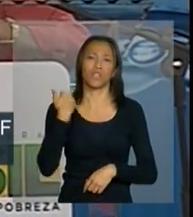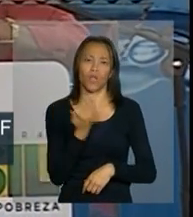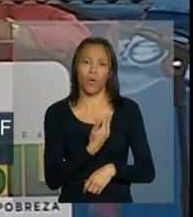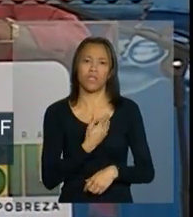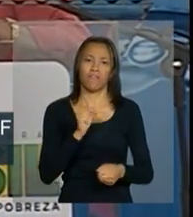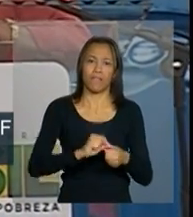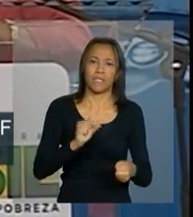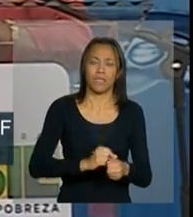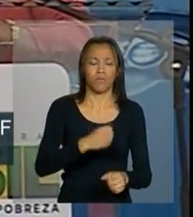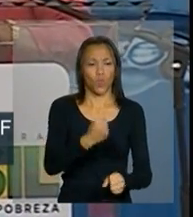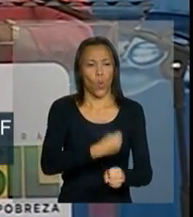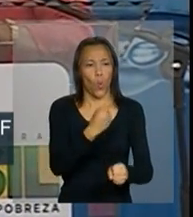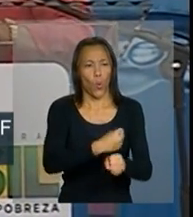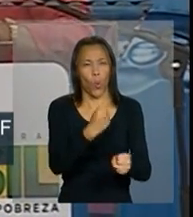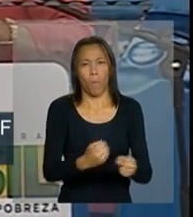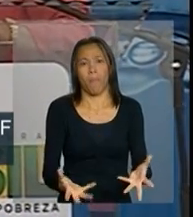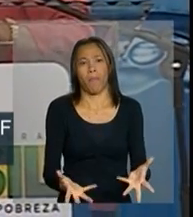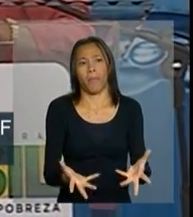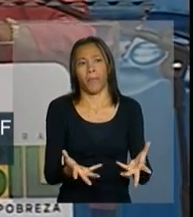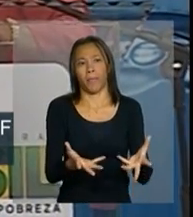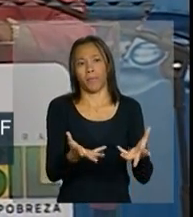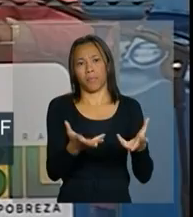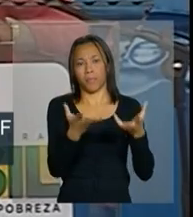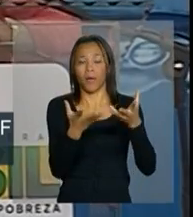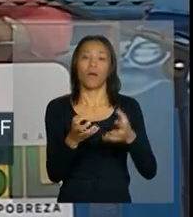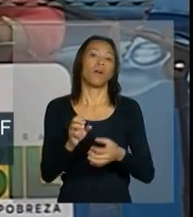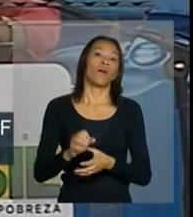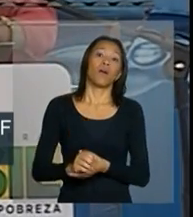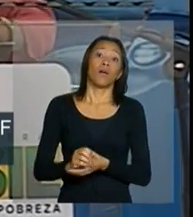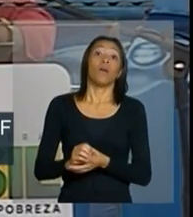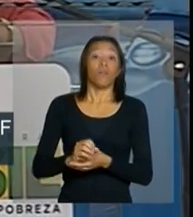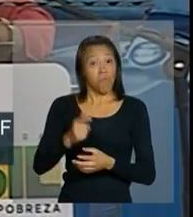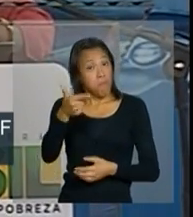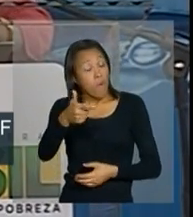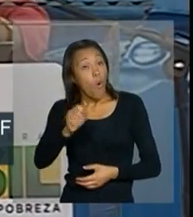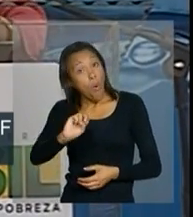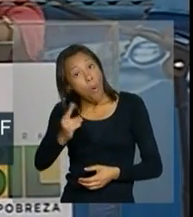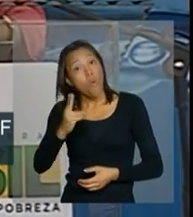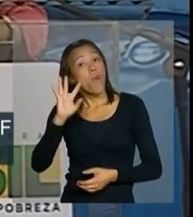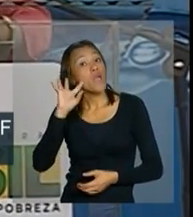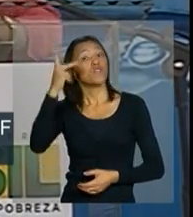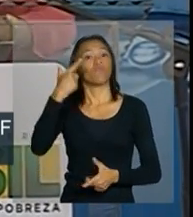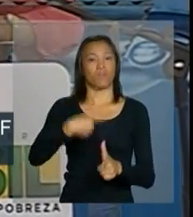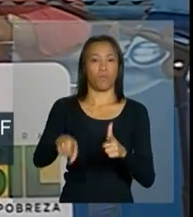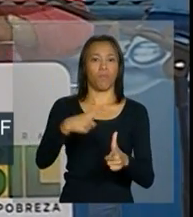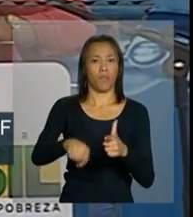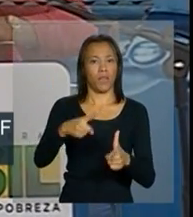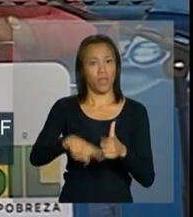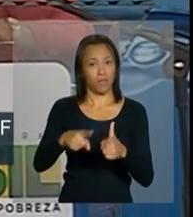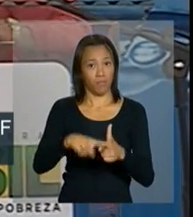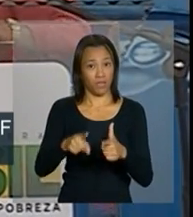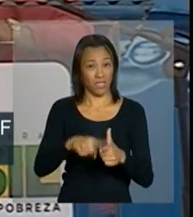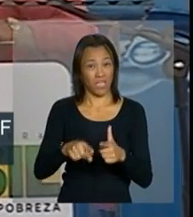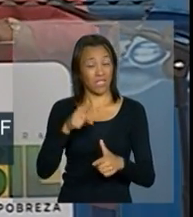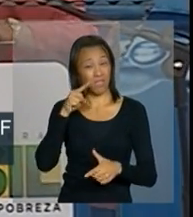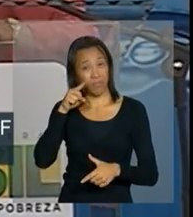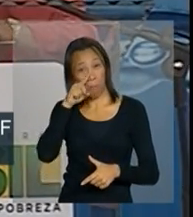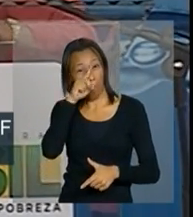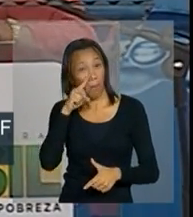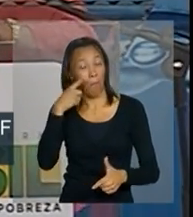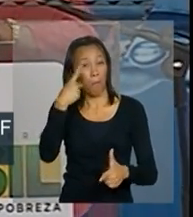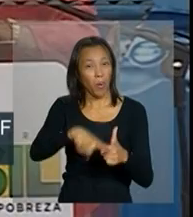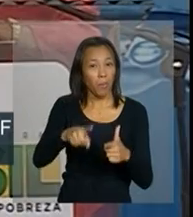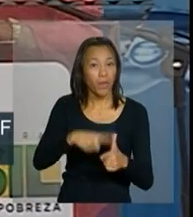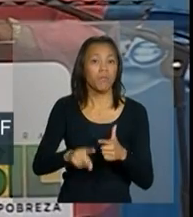façamos obras, por mais que nós resolvamos os problemas, esses graves, como